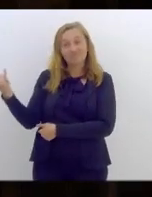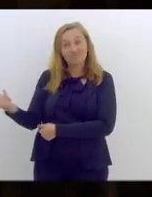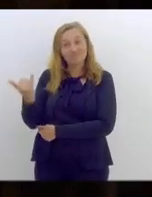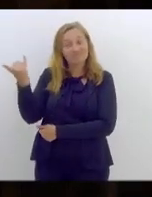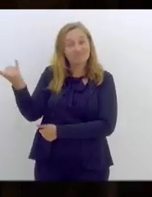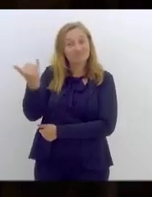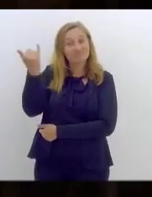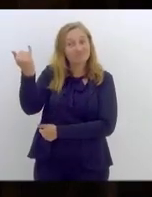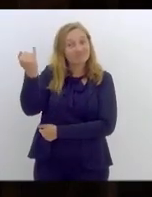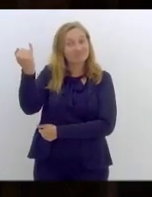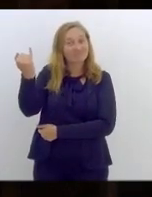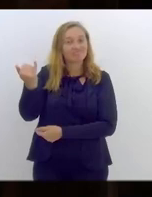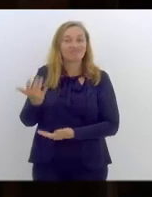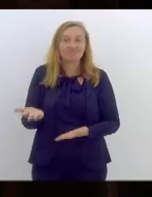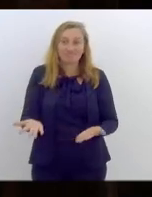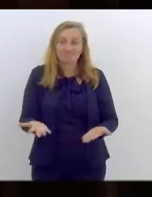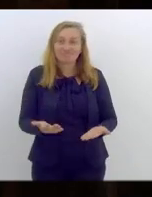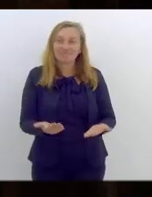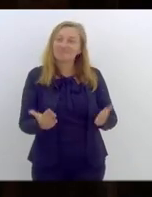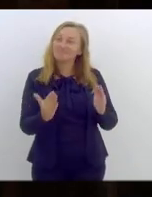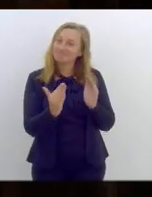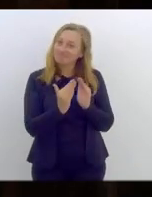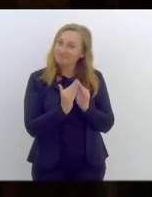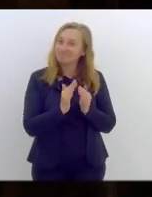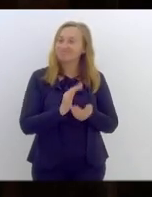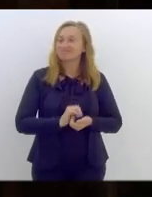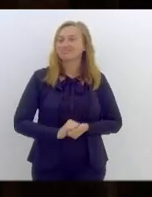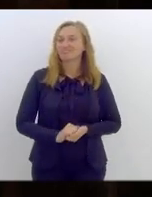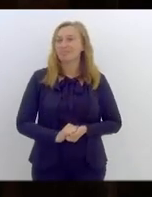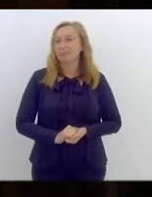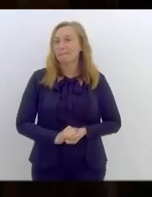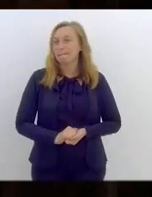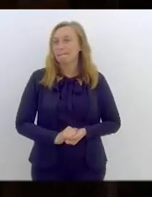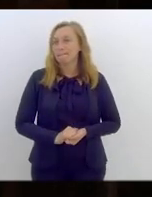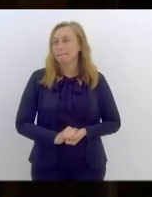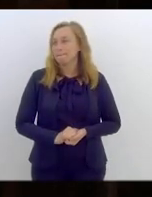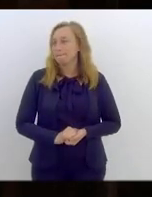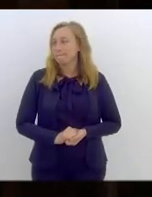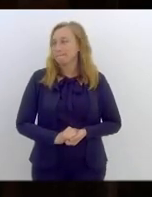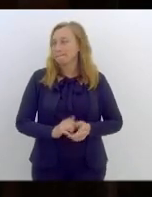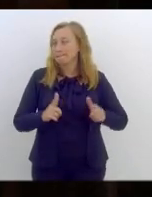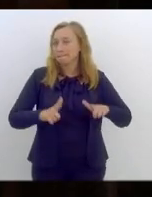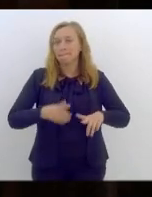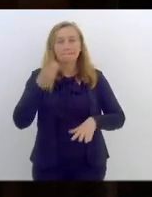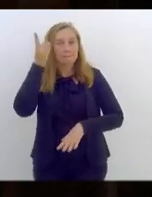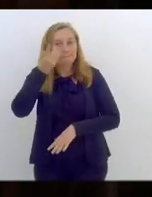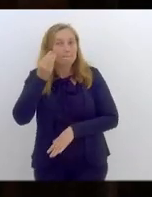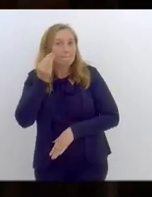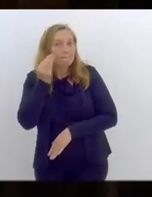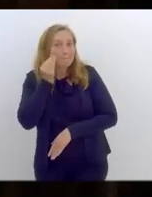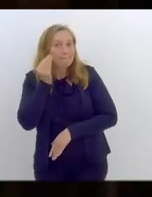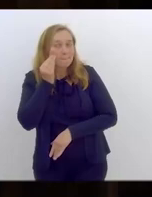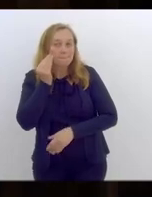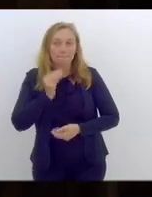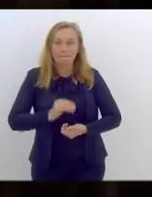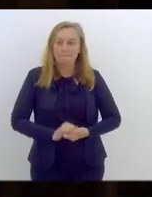importantes nessa casa, onde a deputada Mônica